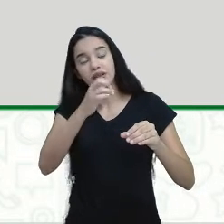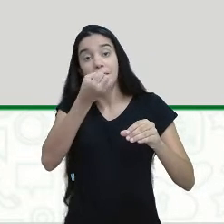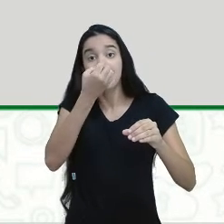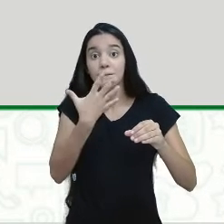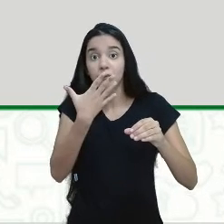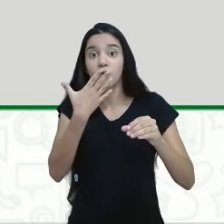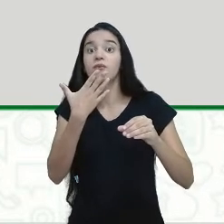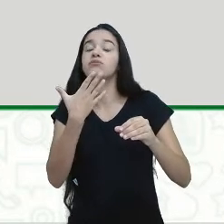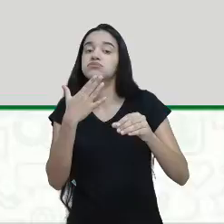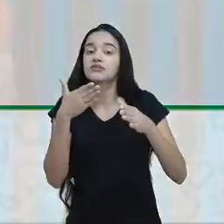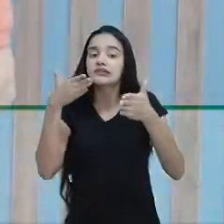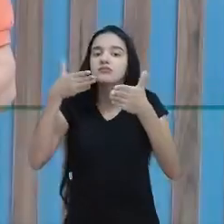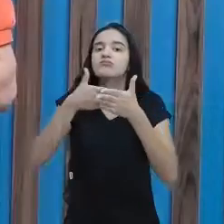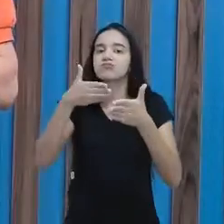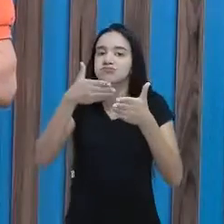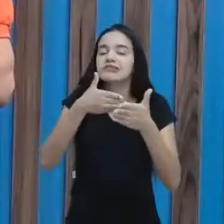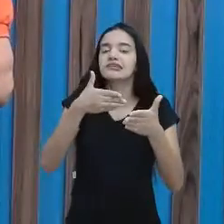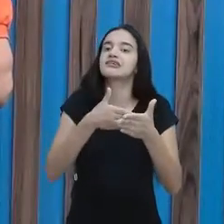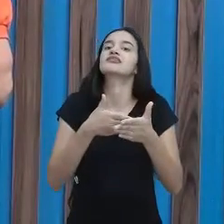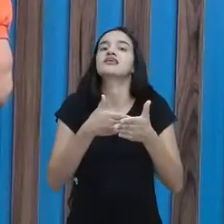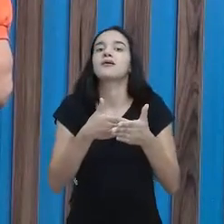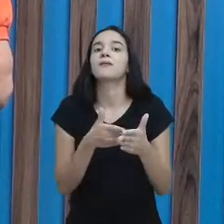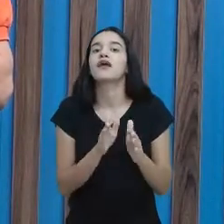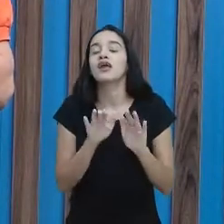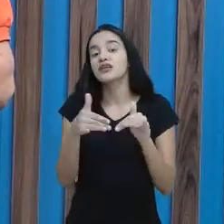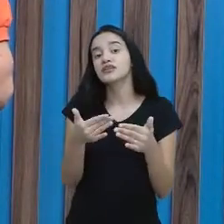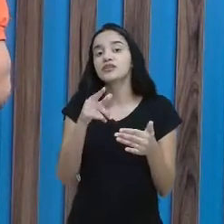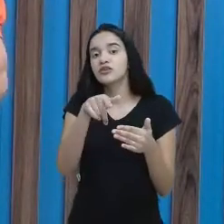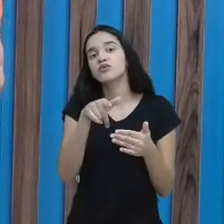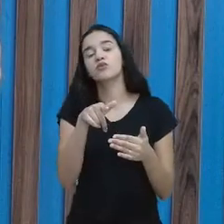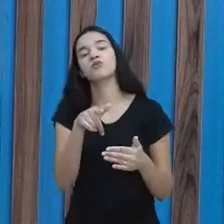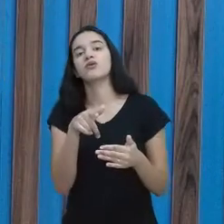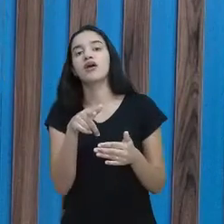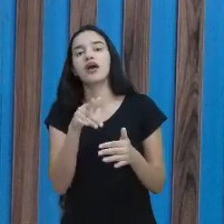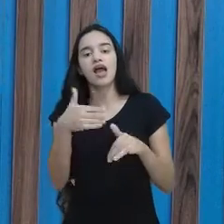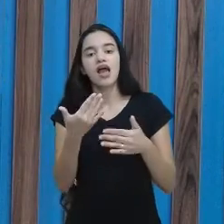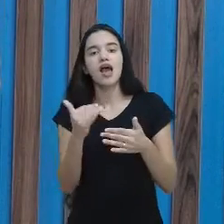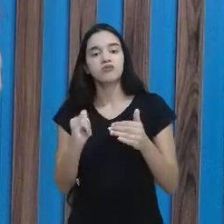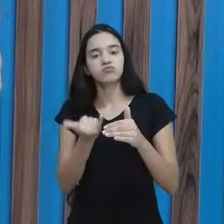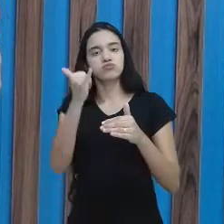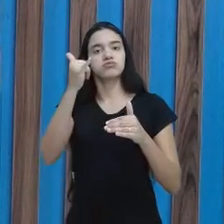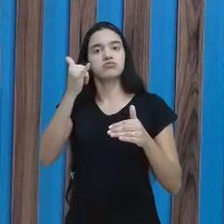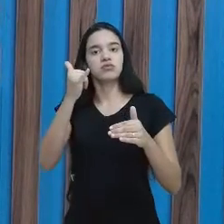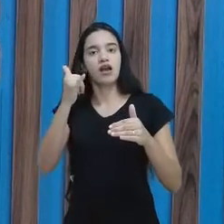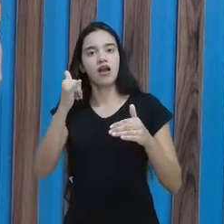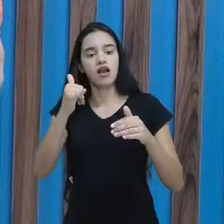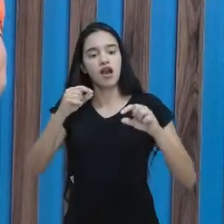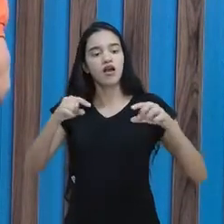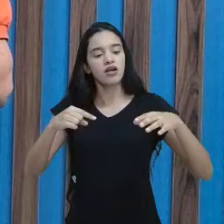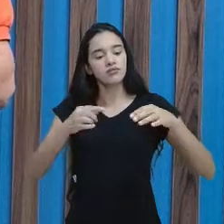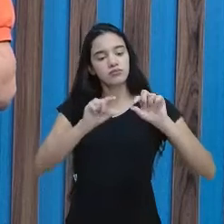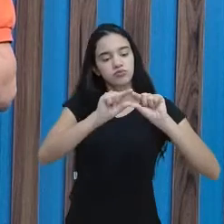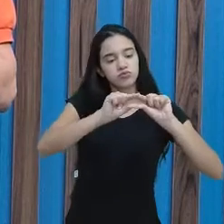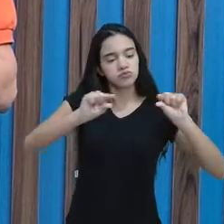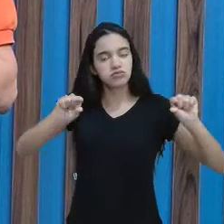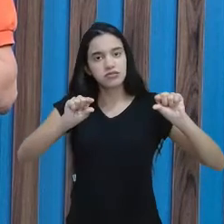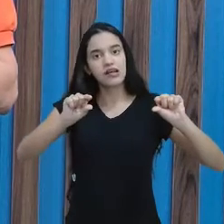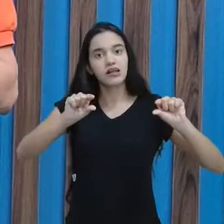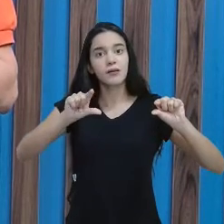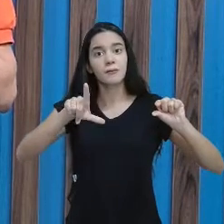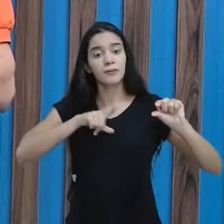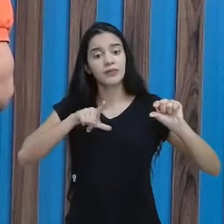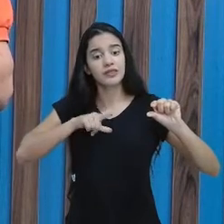de eletricidade. Então, ele vai fazer com que a corrente elétrica realmente ela conduz